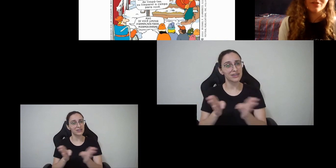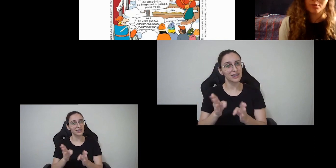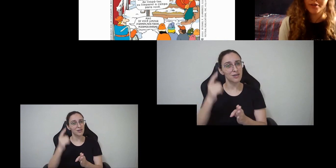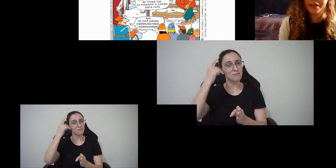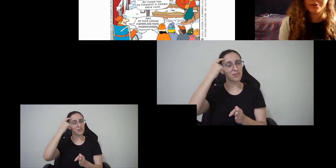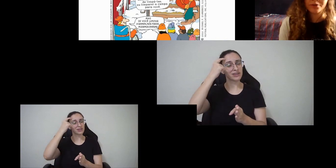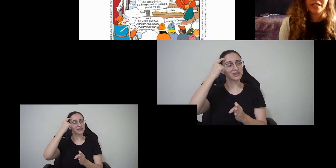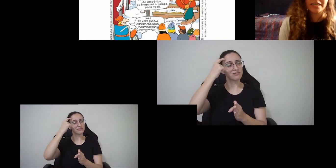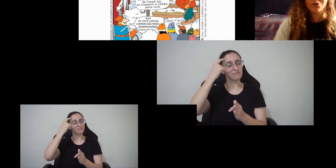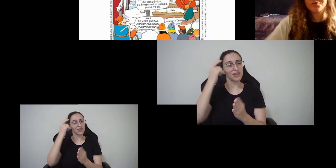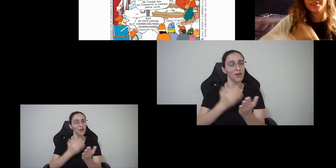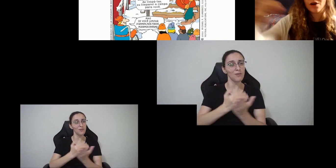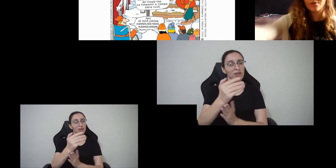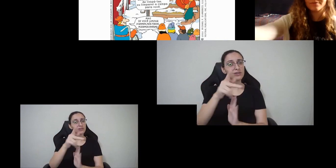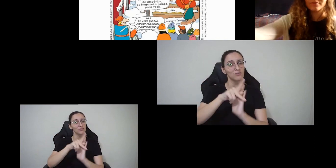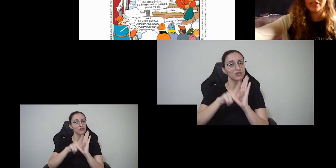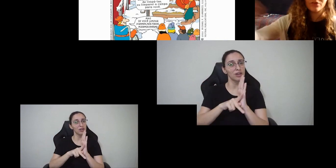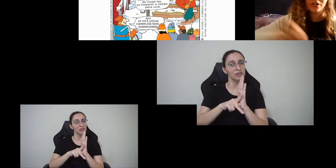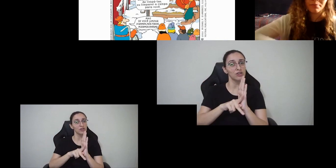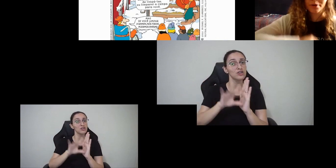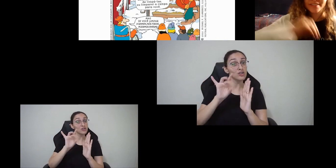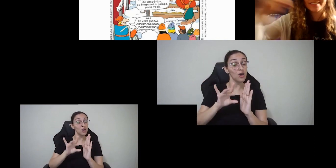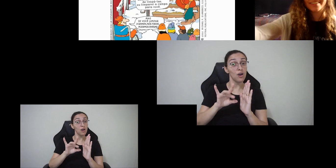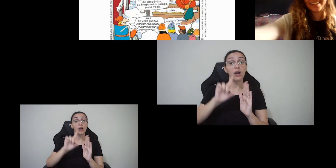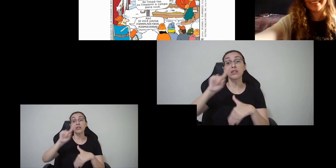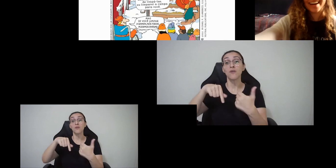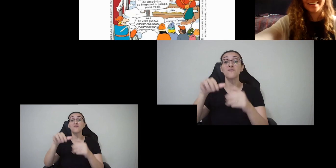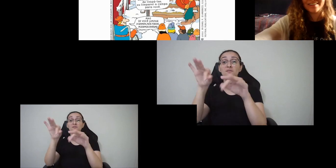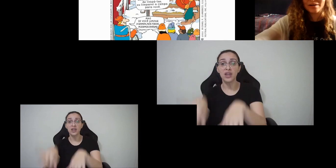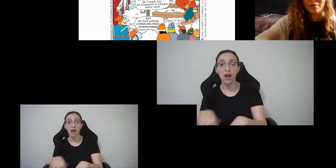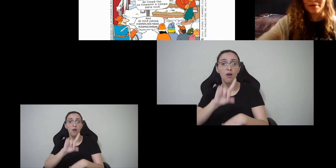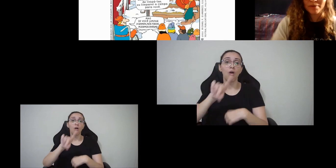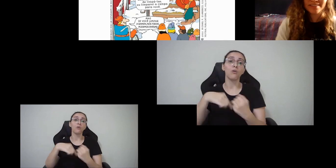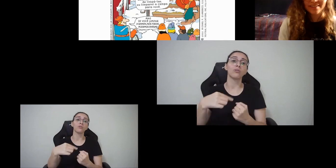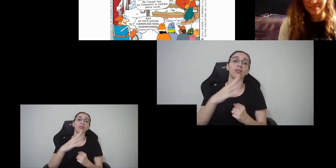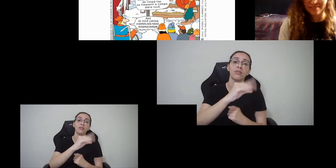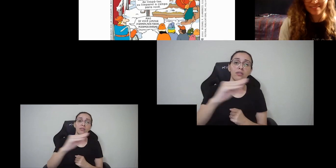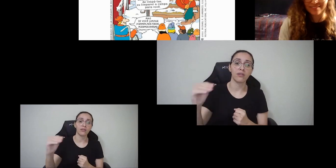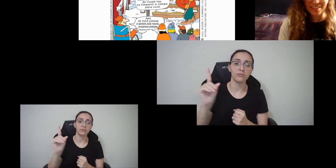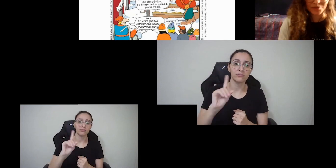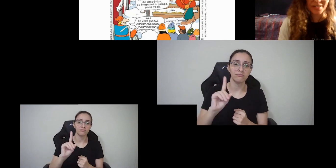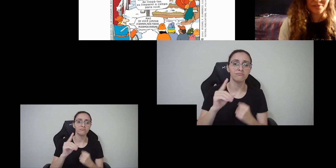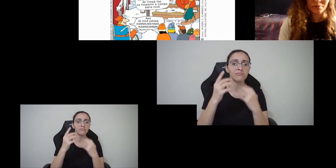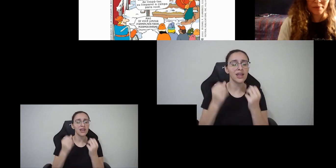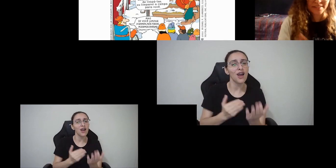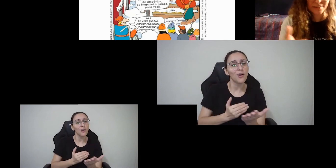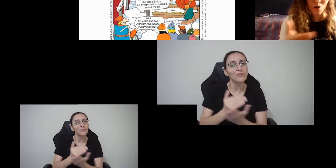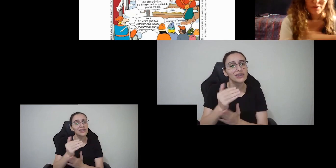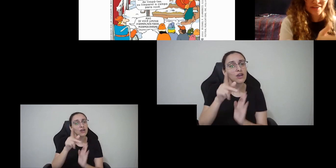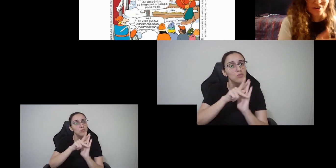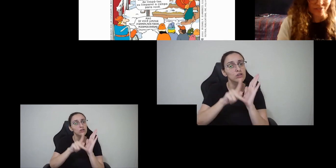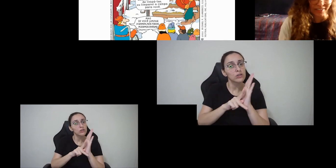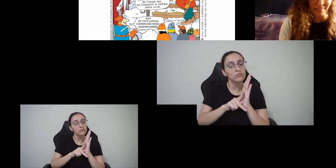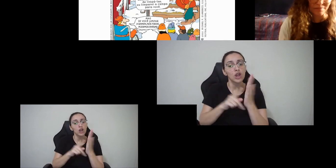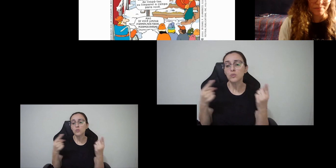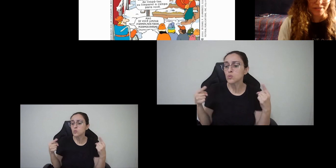o início do projeto, não no final, não só depois da entrega, mas pensem desde o início. Pensem como